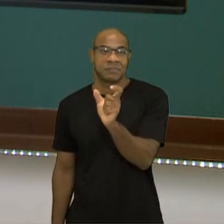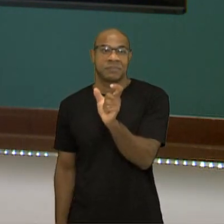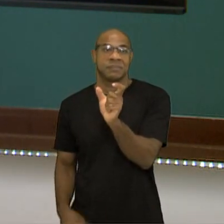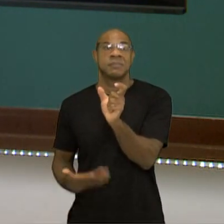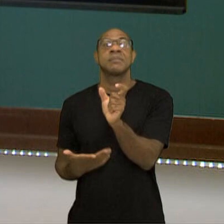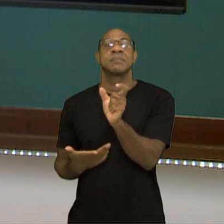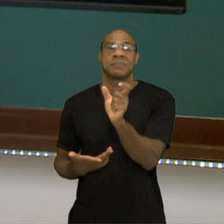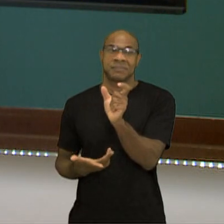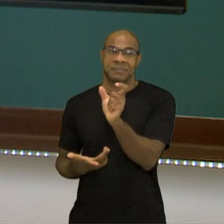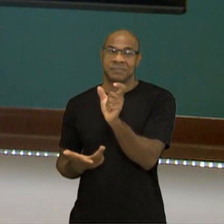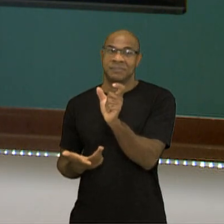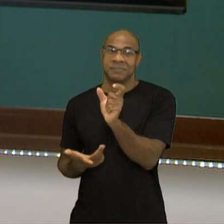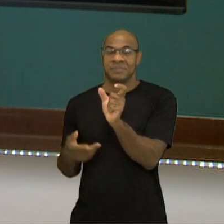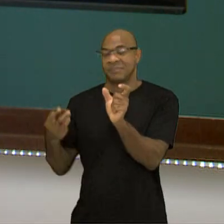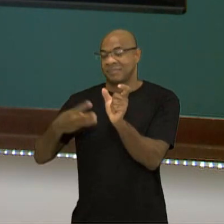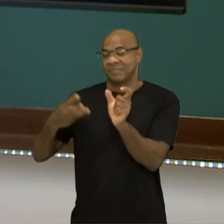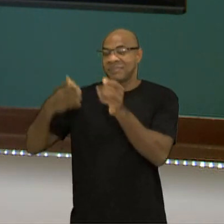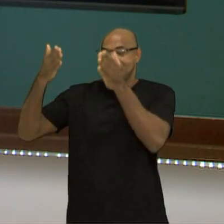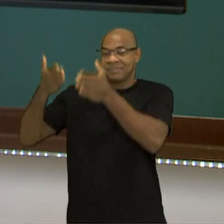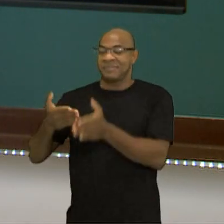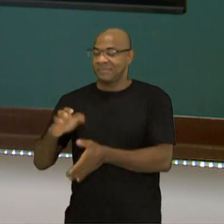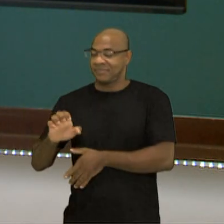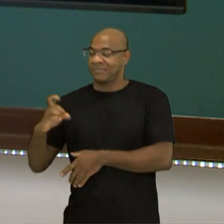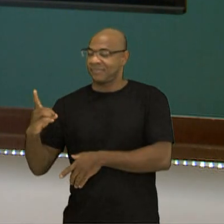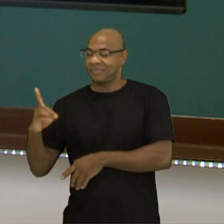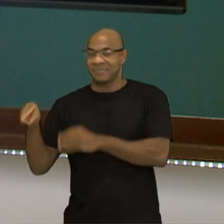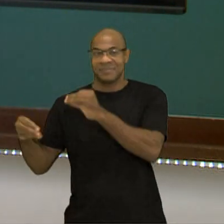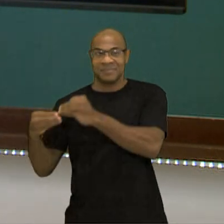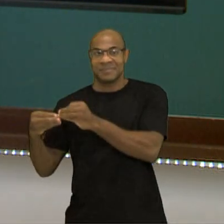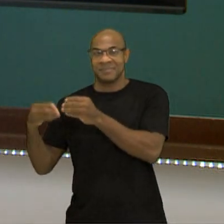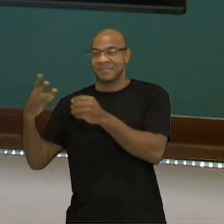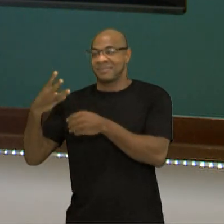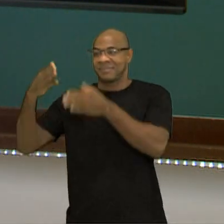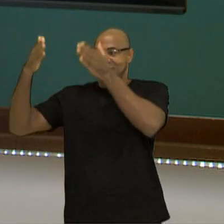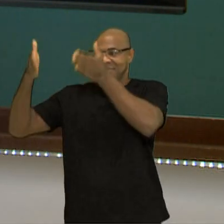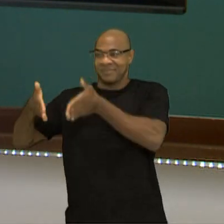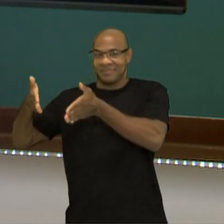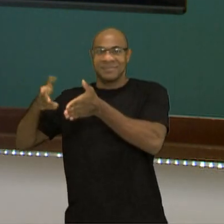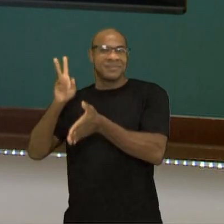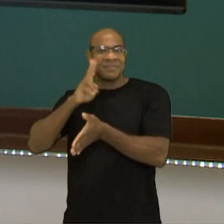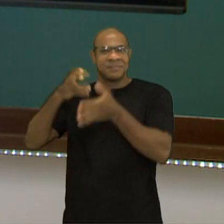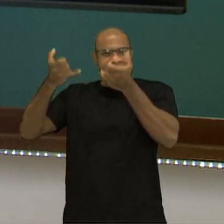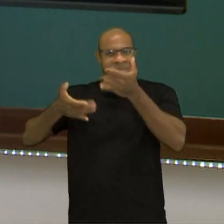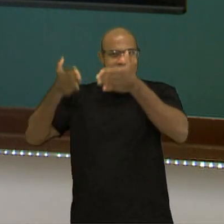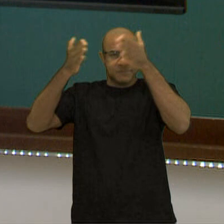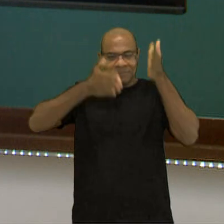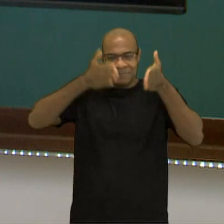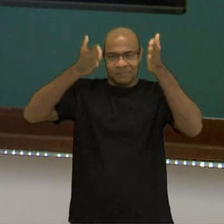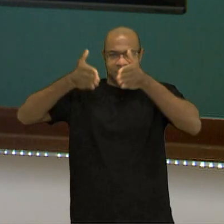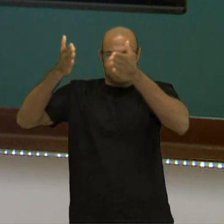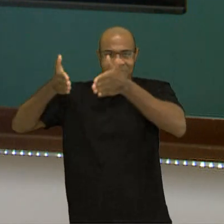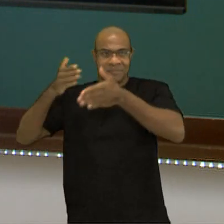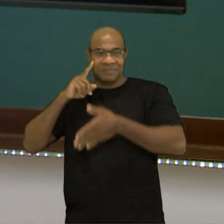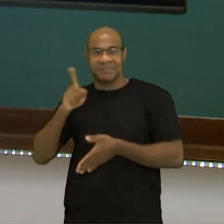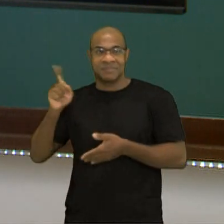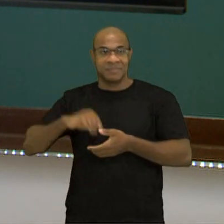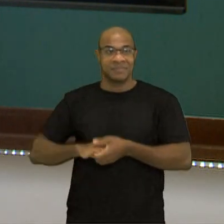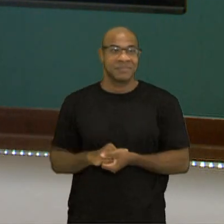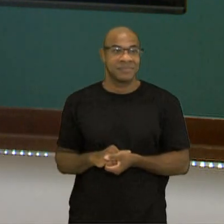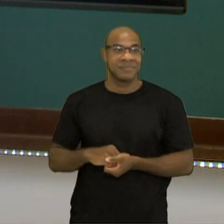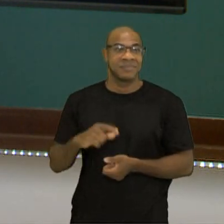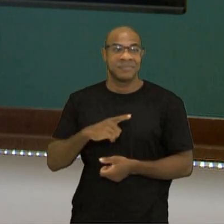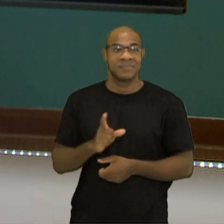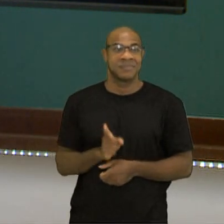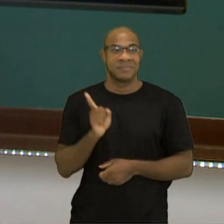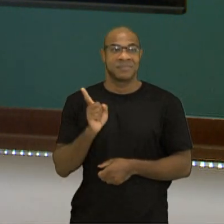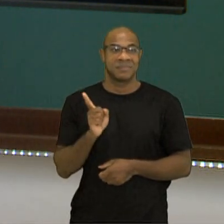na terceira coluna, né? O changed. Smartphones, eu tenho aqui um substantivo. Normalmente a gente